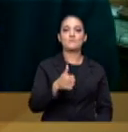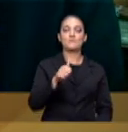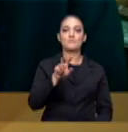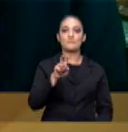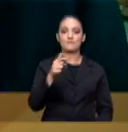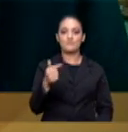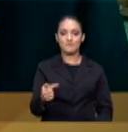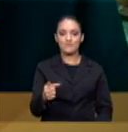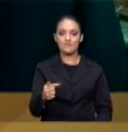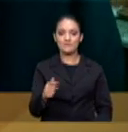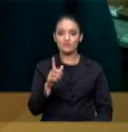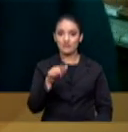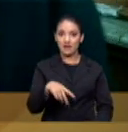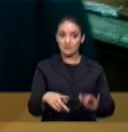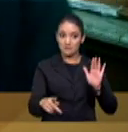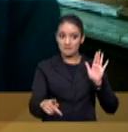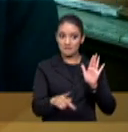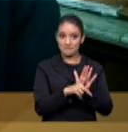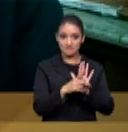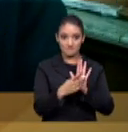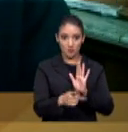157. Pertencem